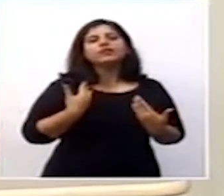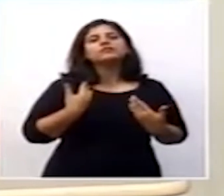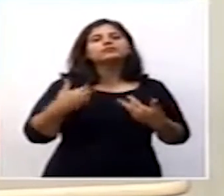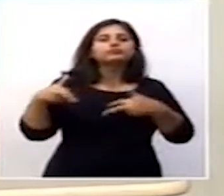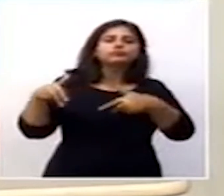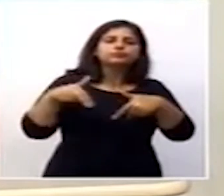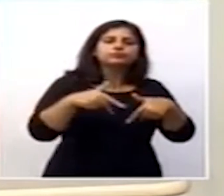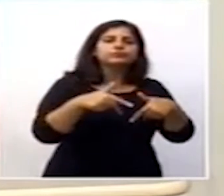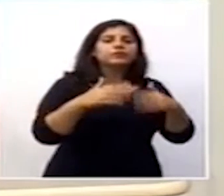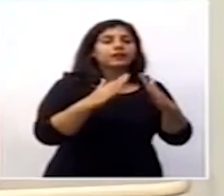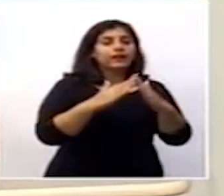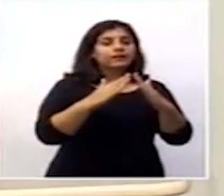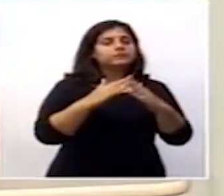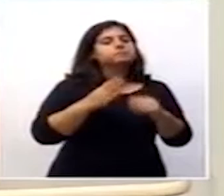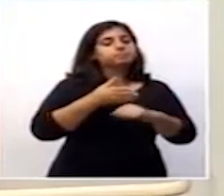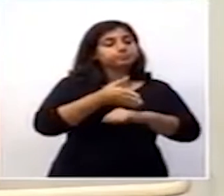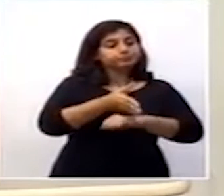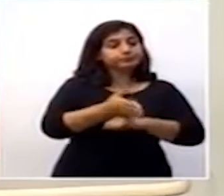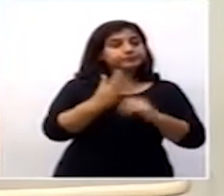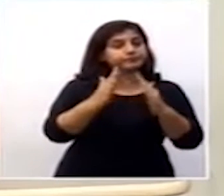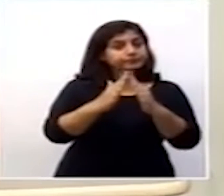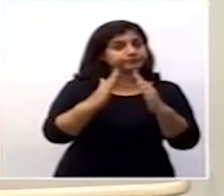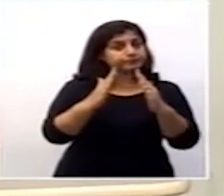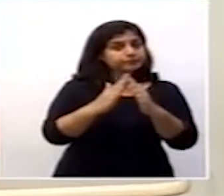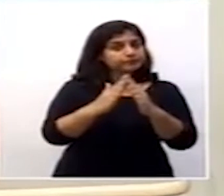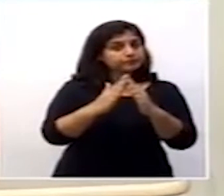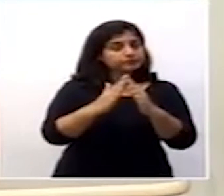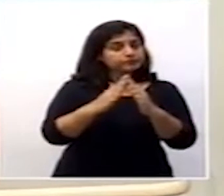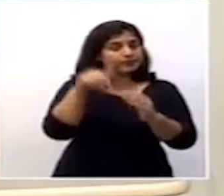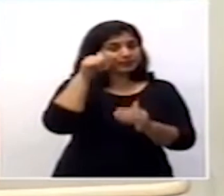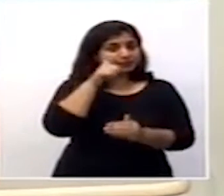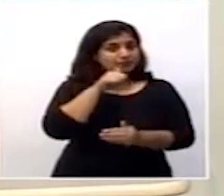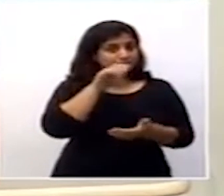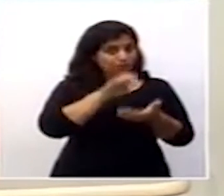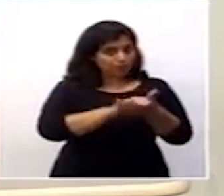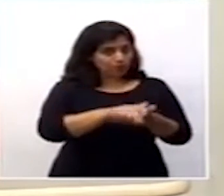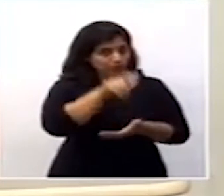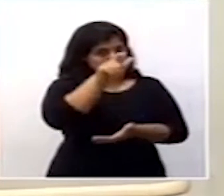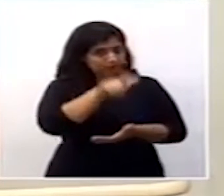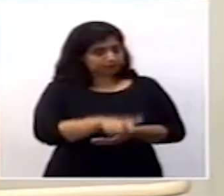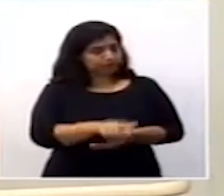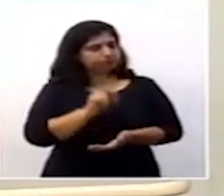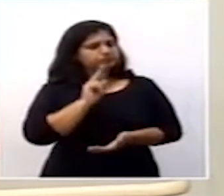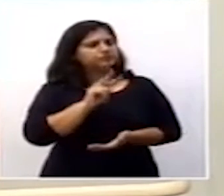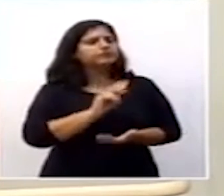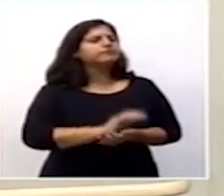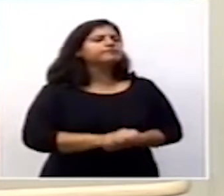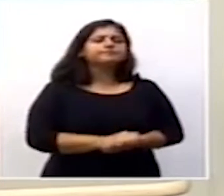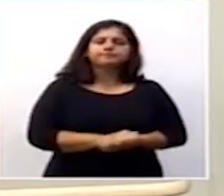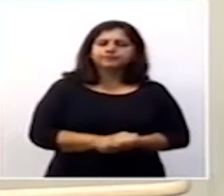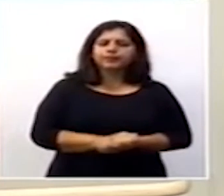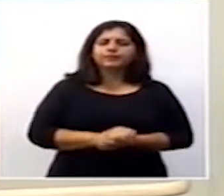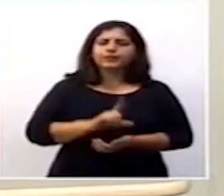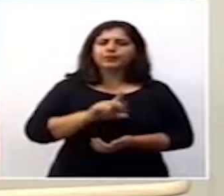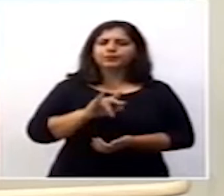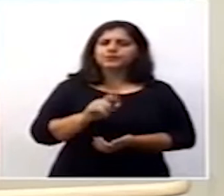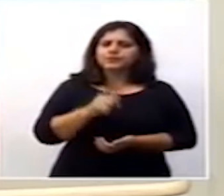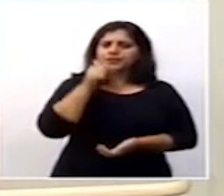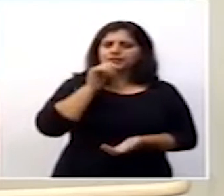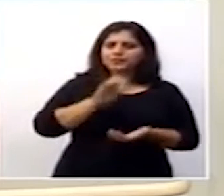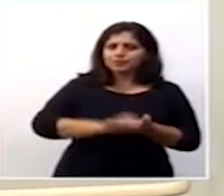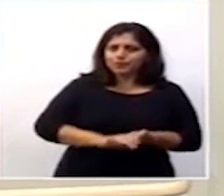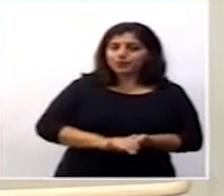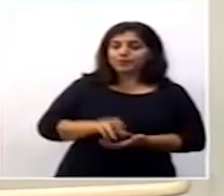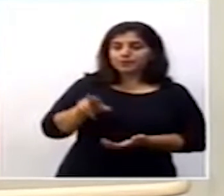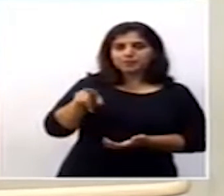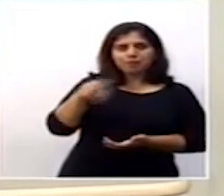casa dele. Ao entrar em casa, ele virou para sua esposa e falou assim, Luzia, minha mulher, seu